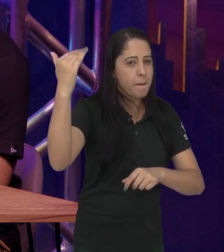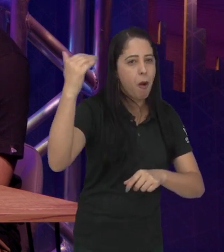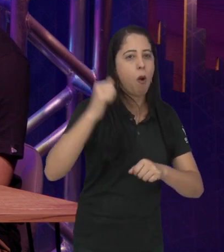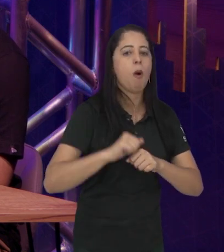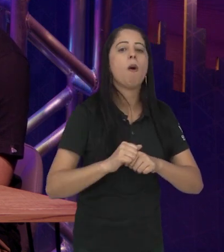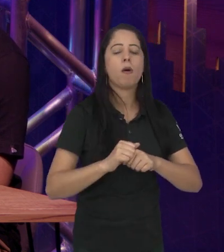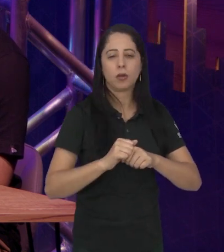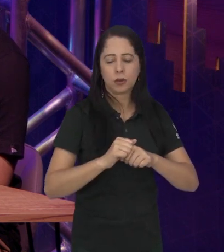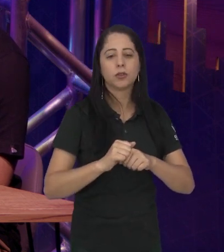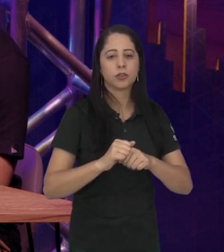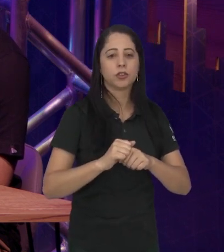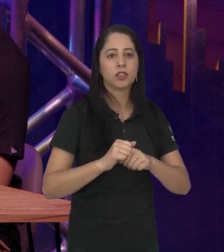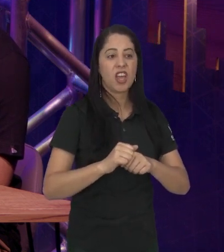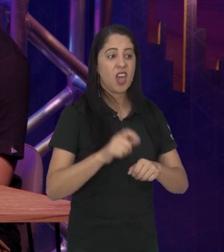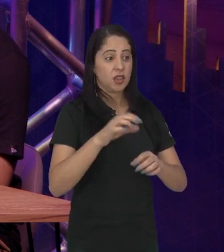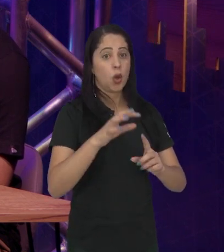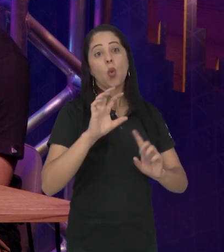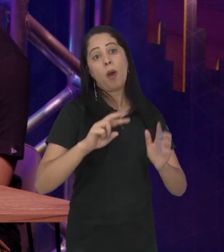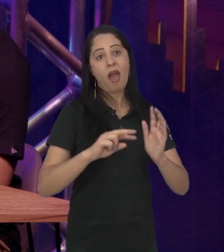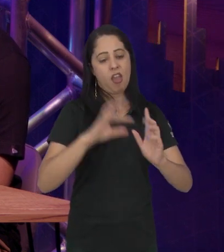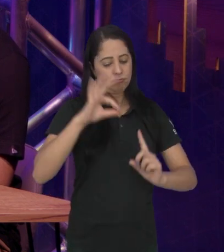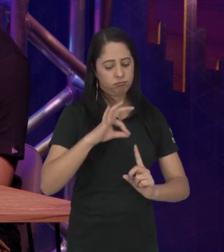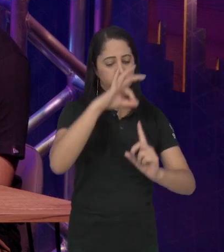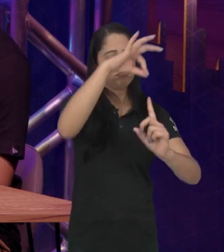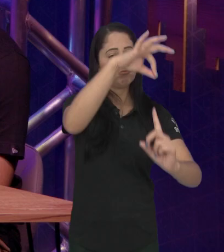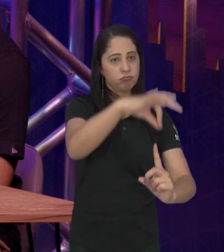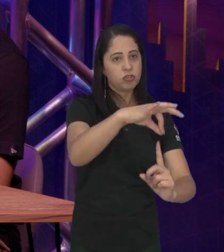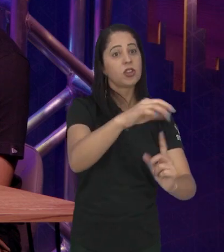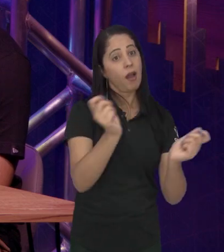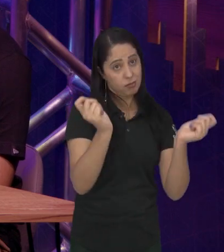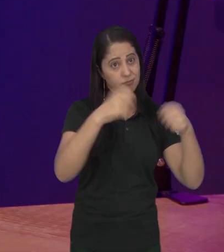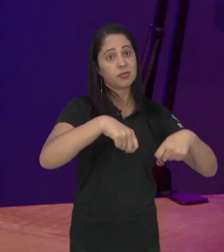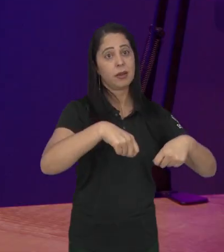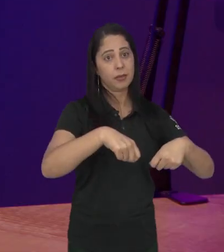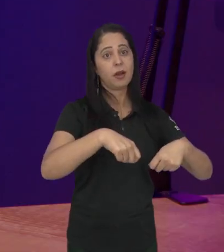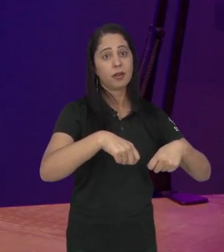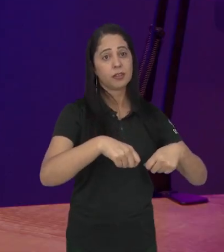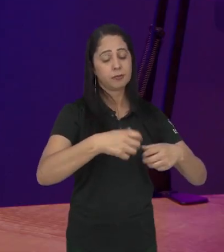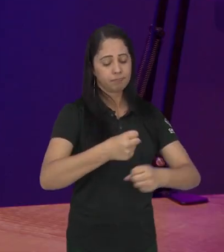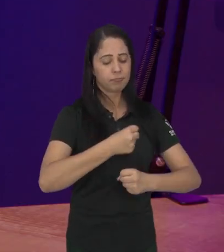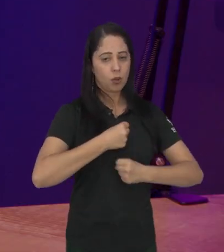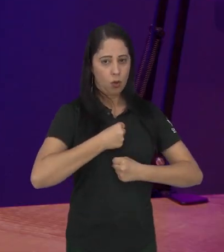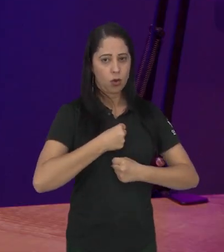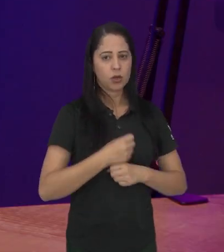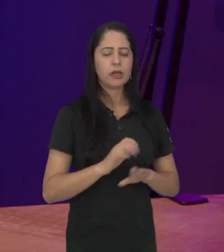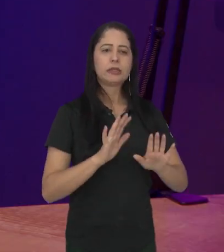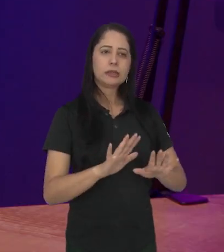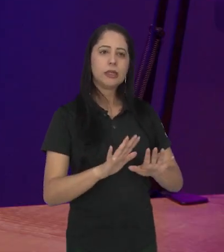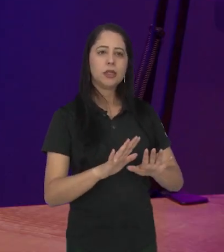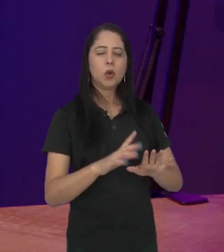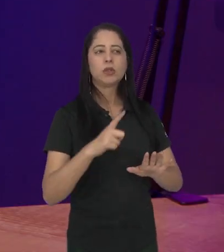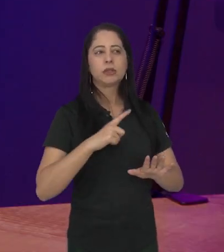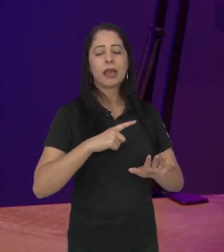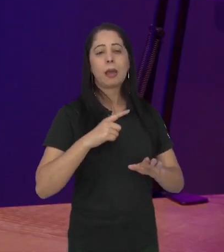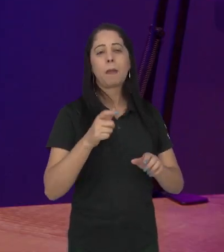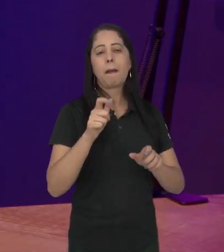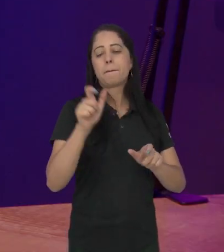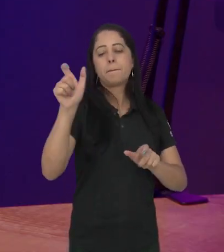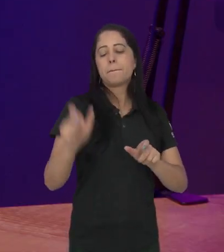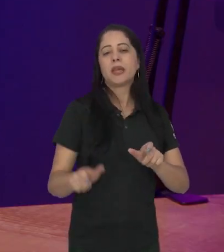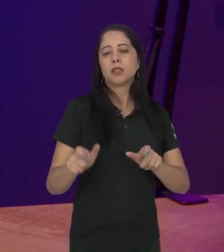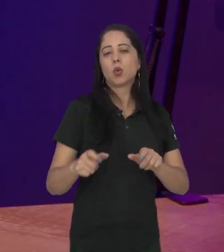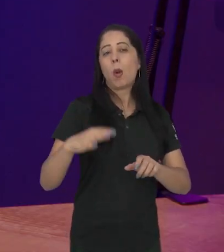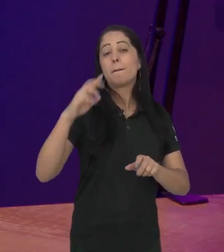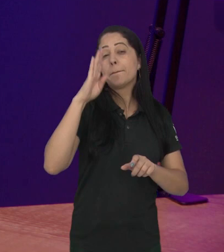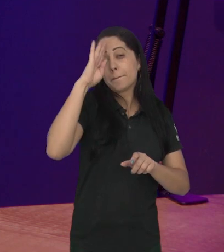notícia, a chance dele ser indicado é muito maior. Então existe uma pessoa, assim, que acredito que seja um dos